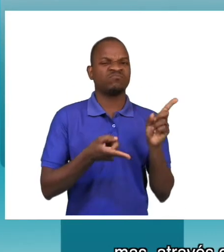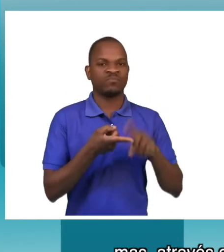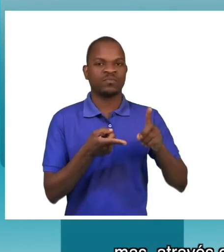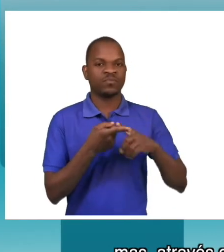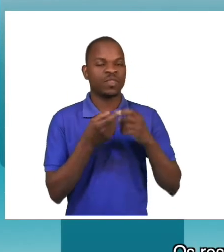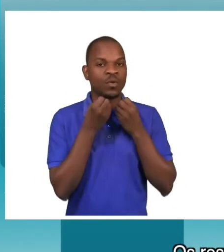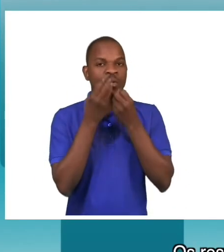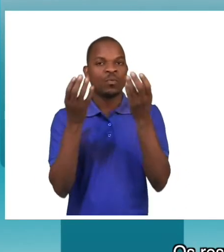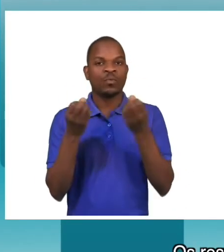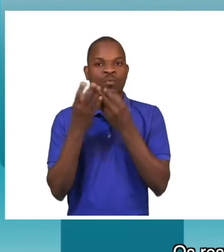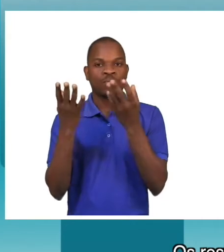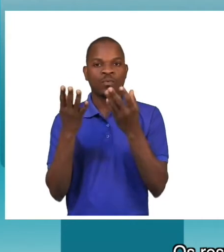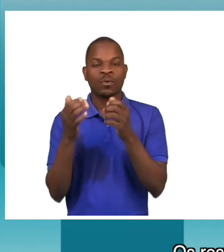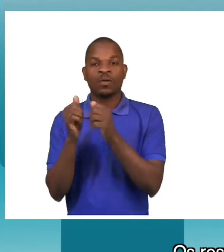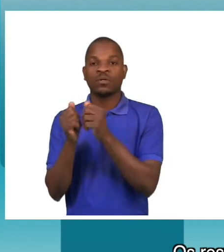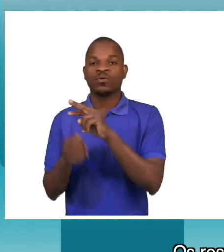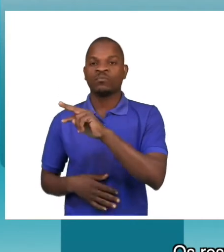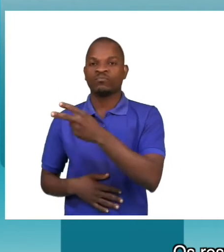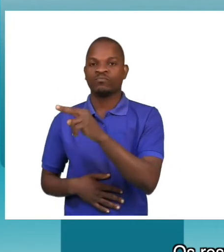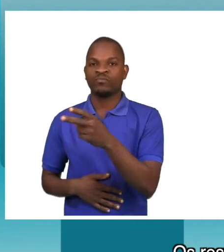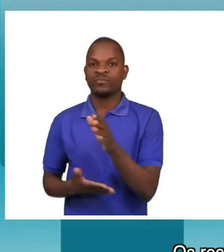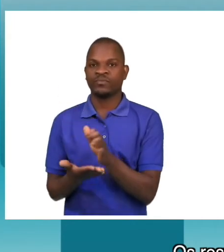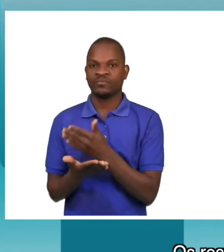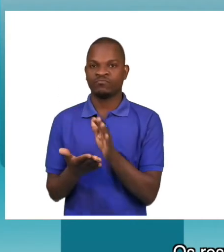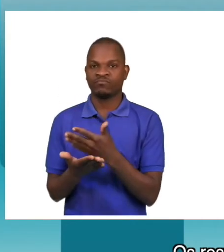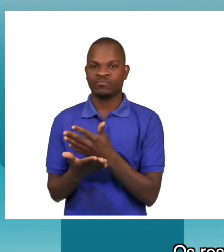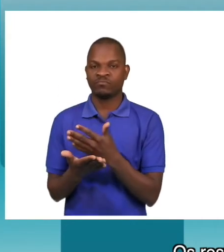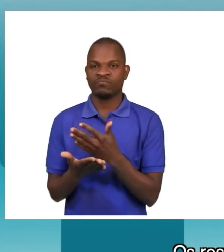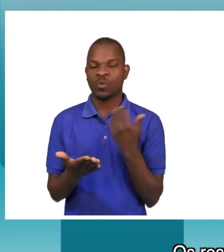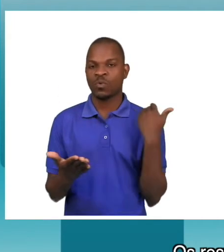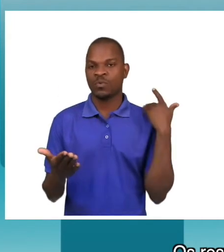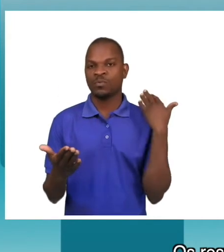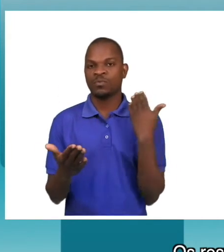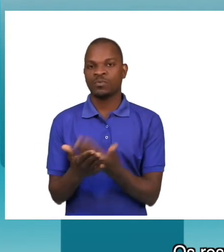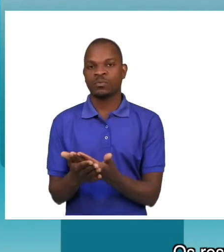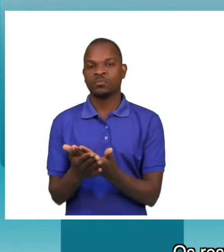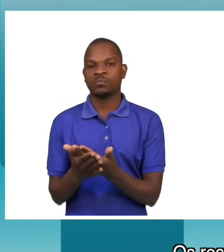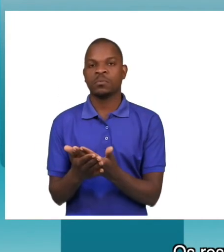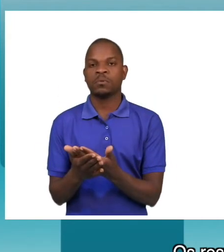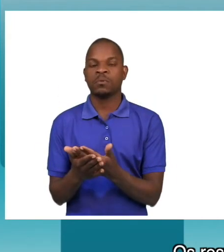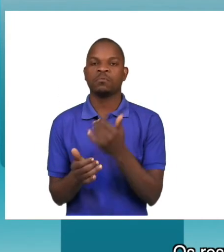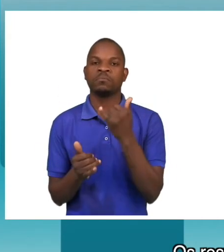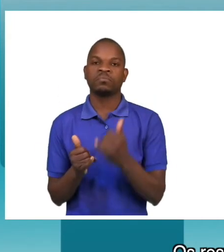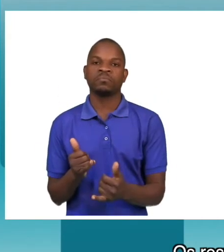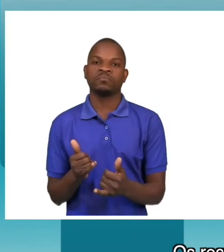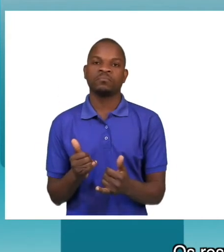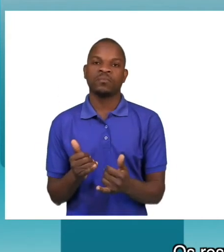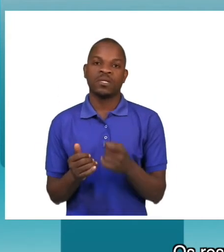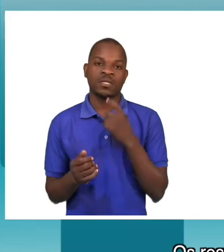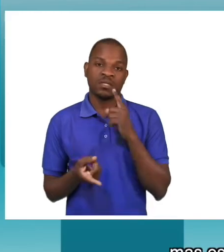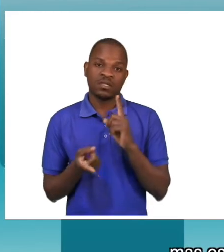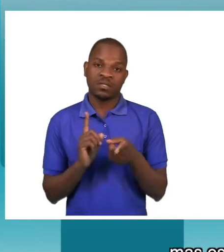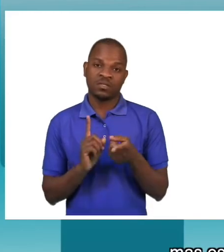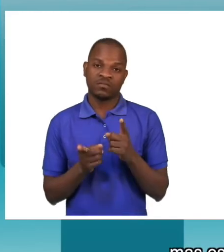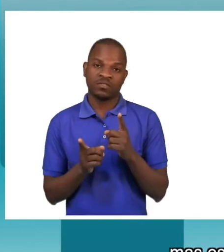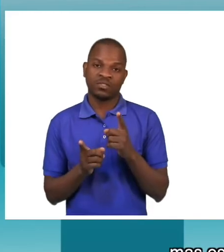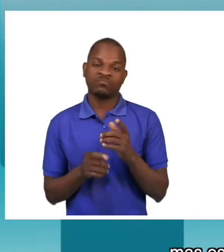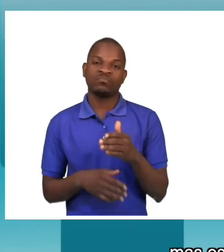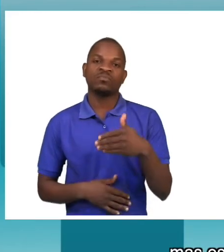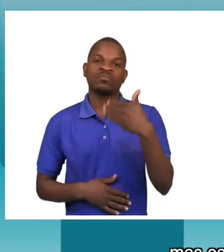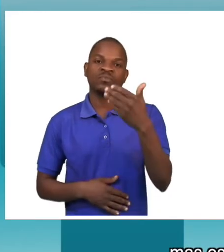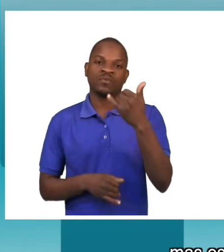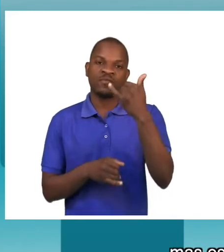informações os restantes livros até ao momento felizmente ou infelizmente estão esgotados mas esperamos que até ao